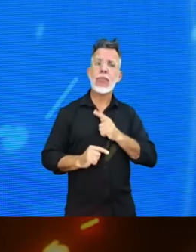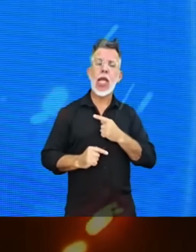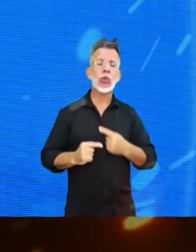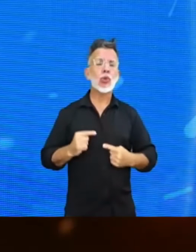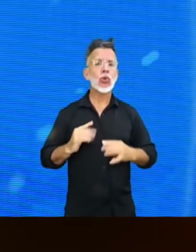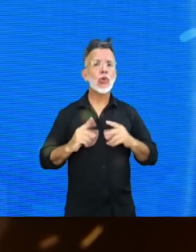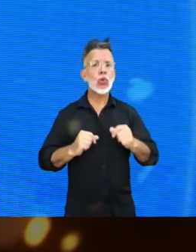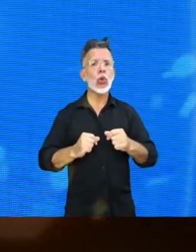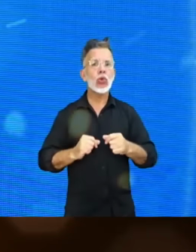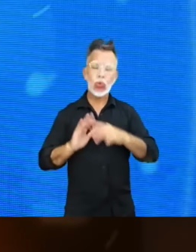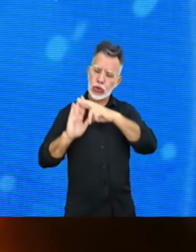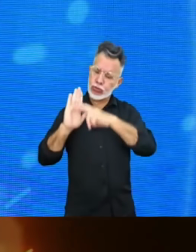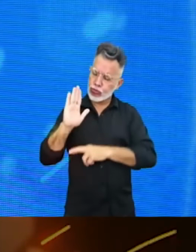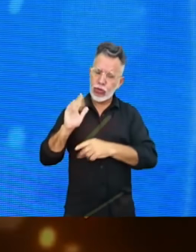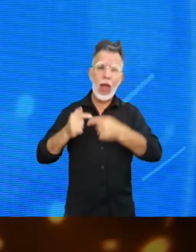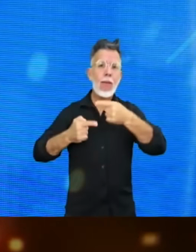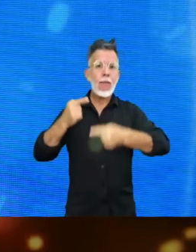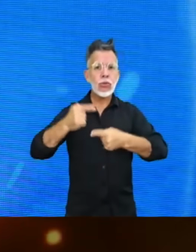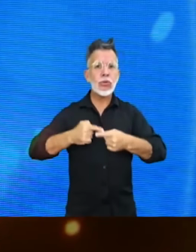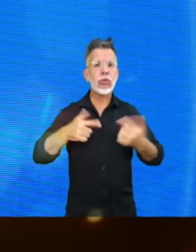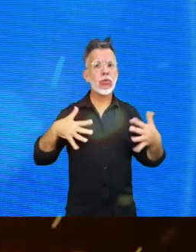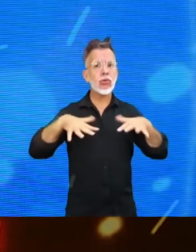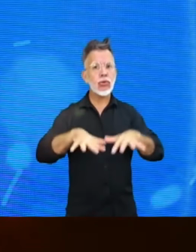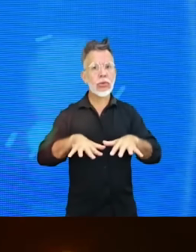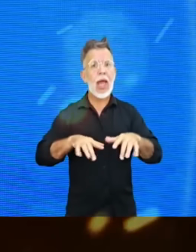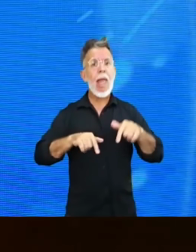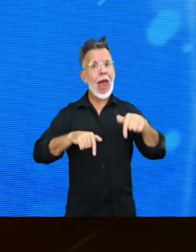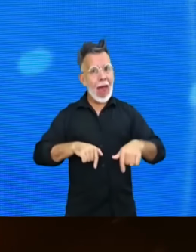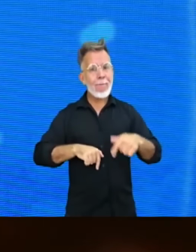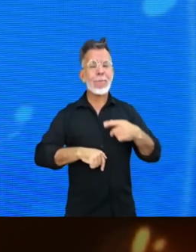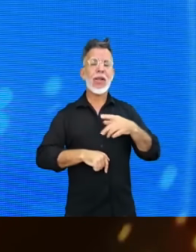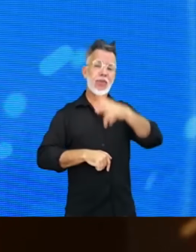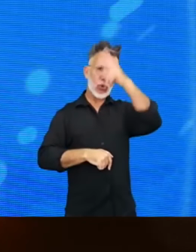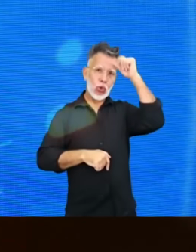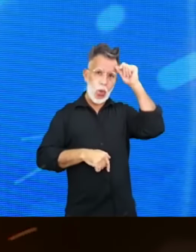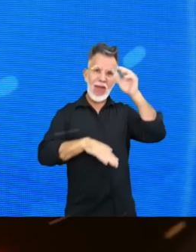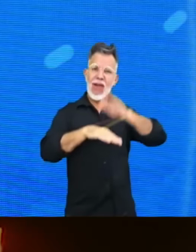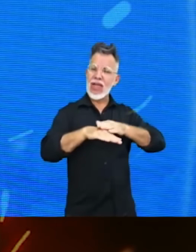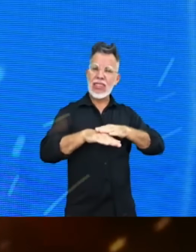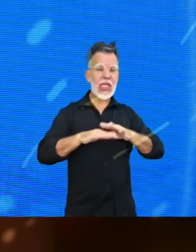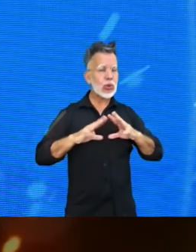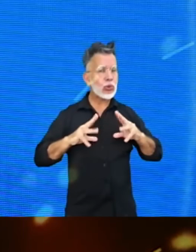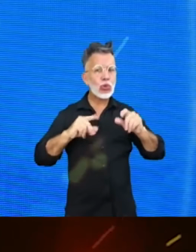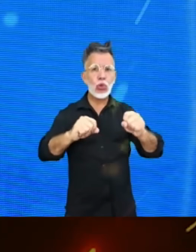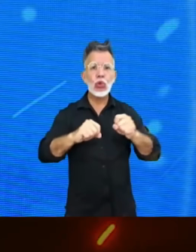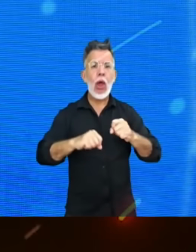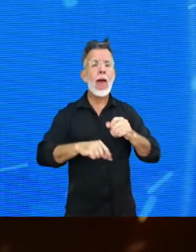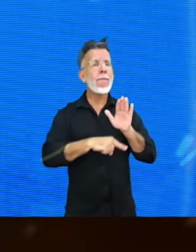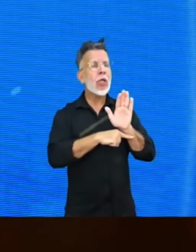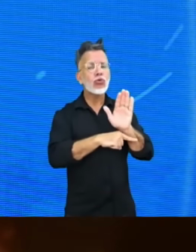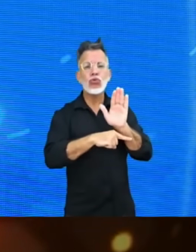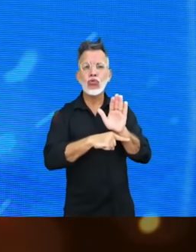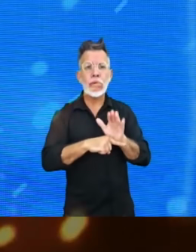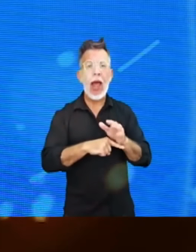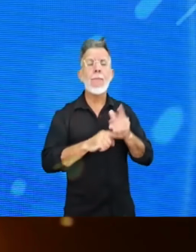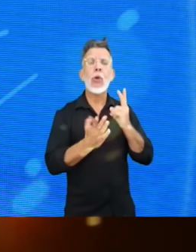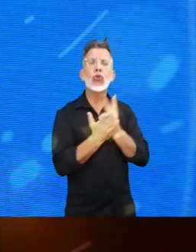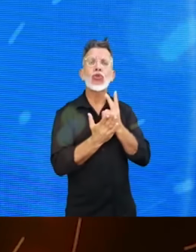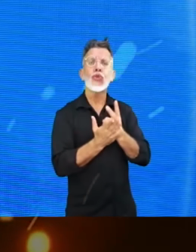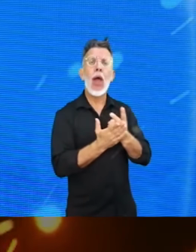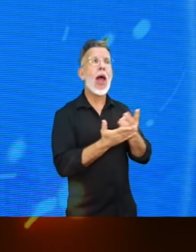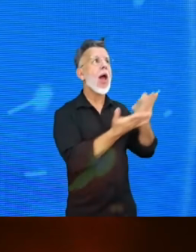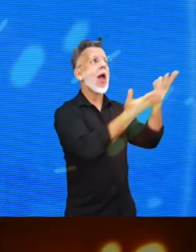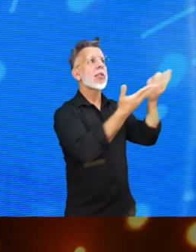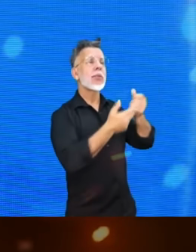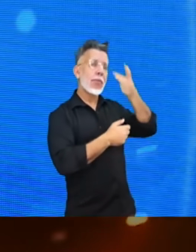a Prefeitura vai fazer o que puder para participar de forma direta ou indireta para continuar recebendo pessoas que vêm de fora e